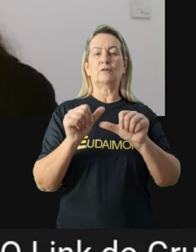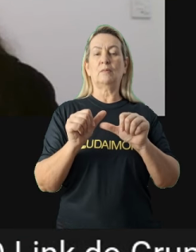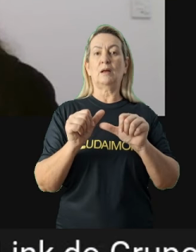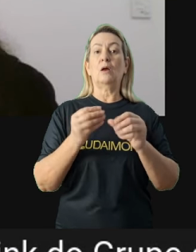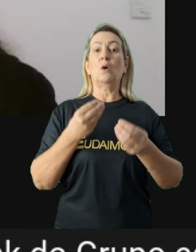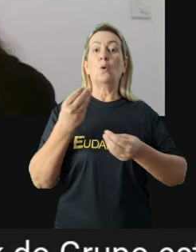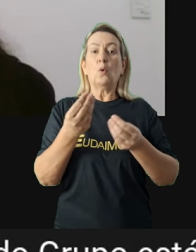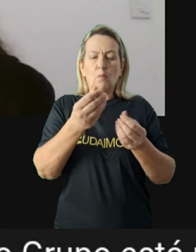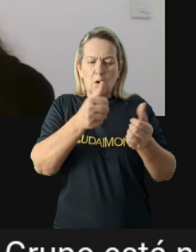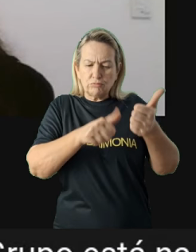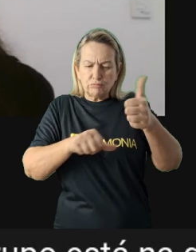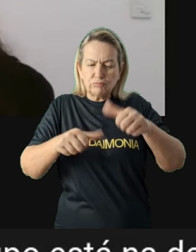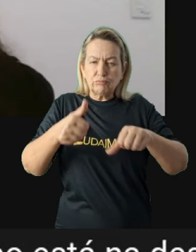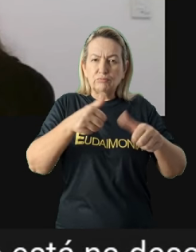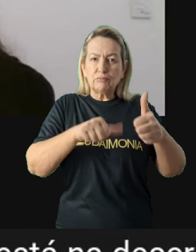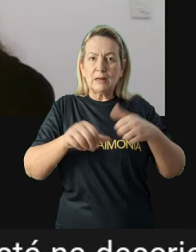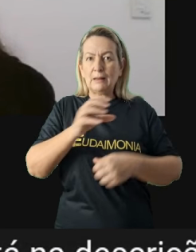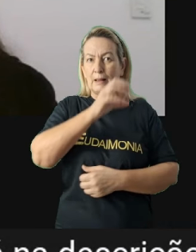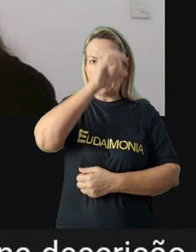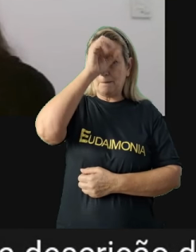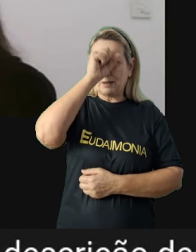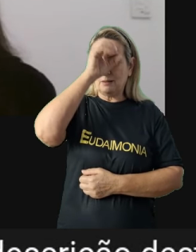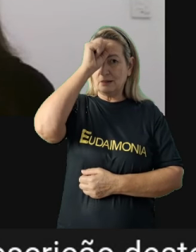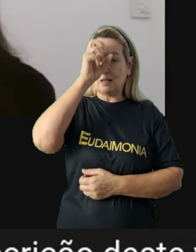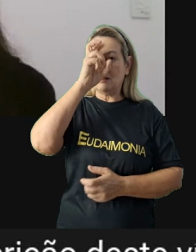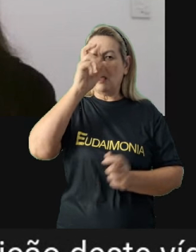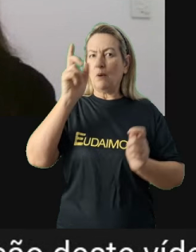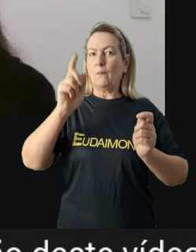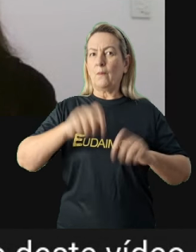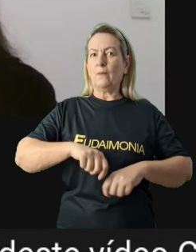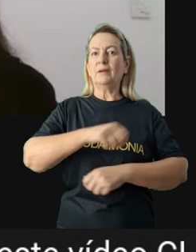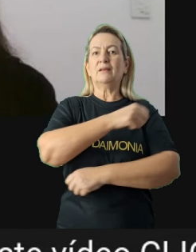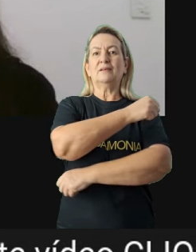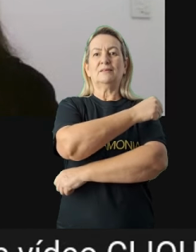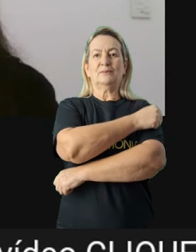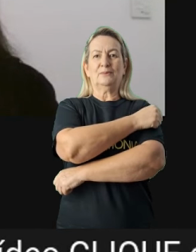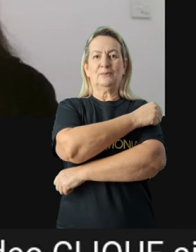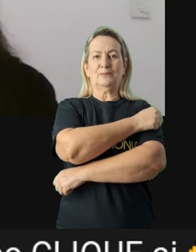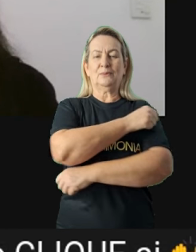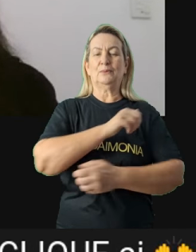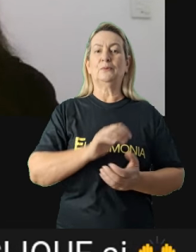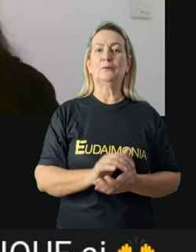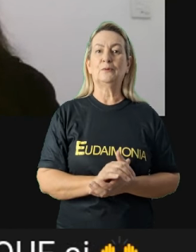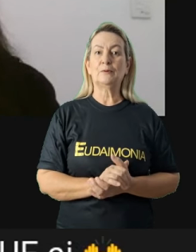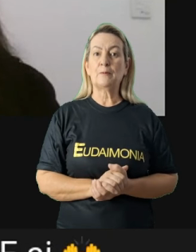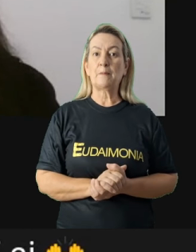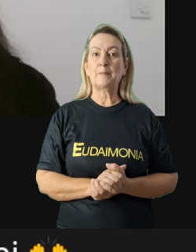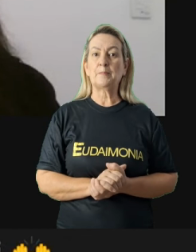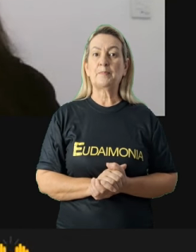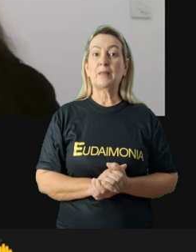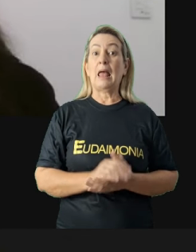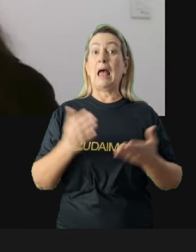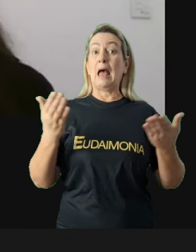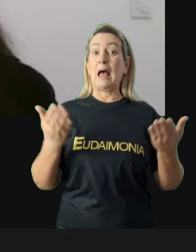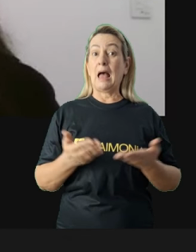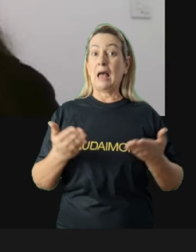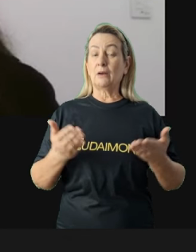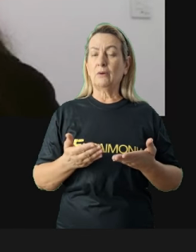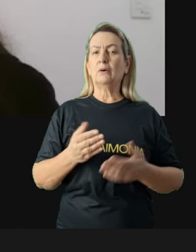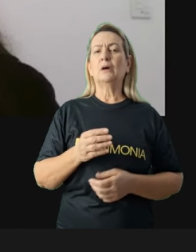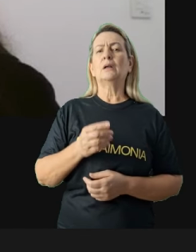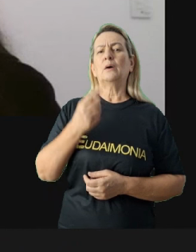transformar, como que a gente avalia o aprendizado e a competência dos nossos alunos, né? De repente, de uma forma